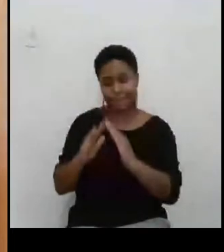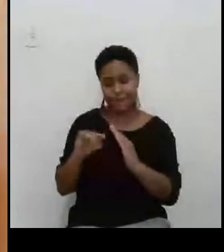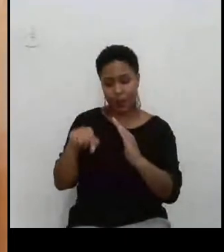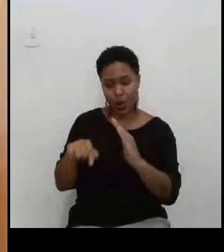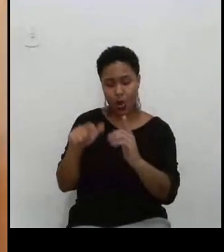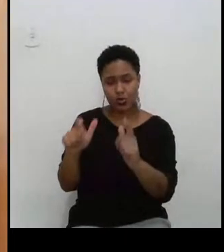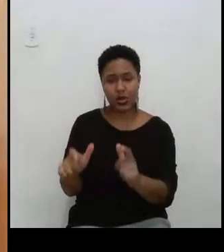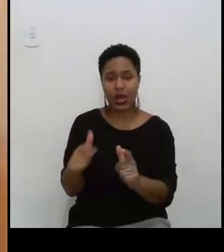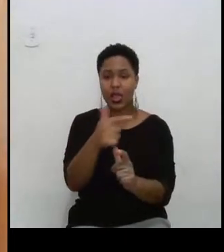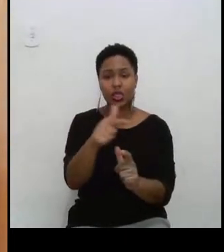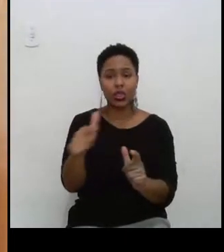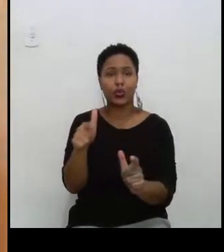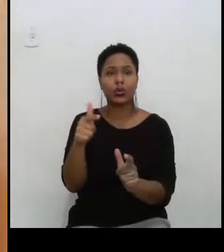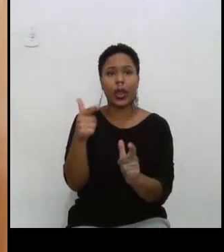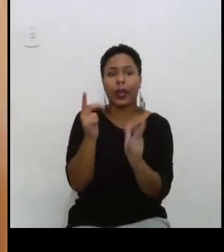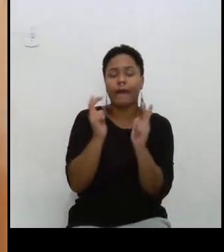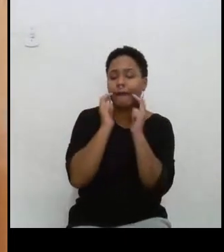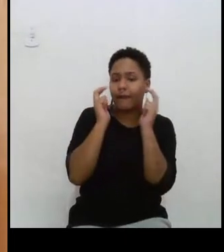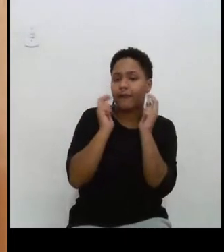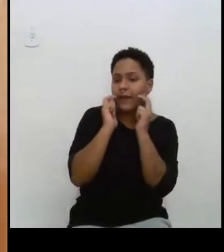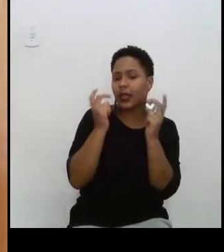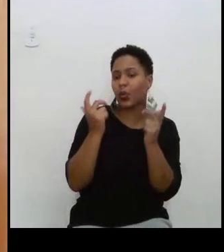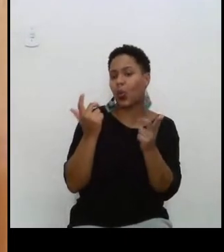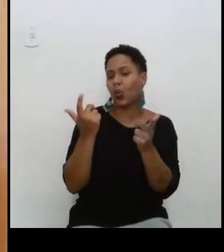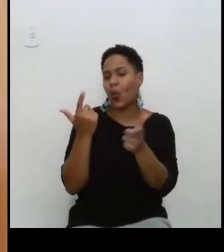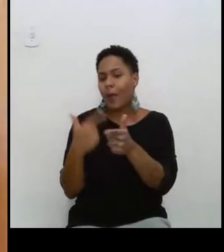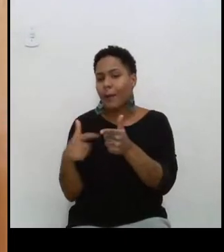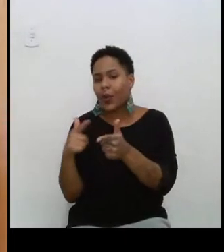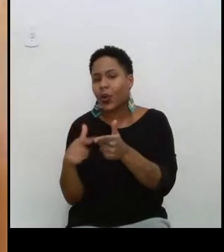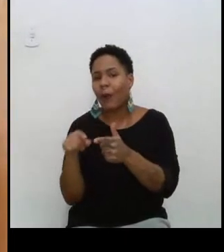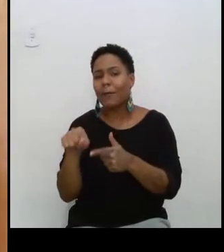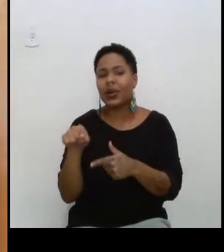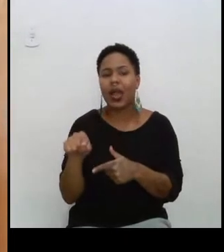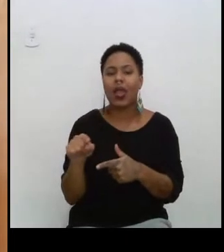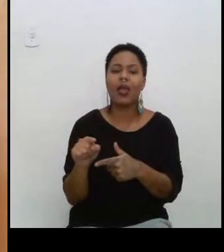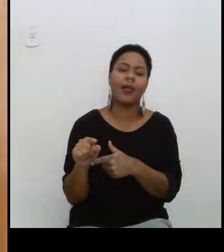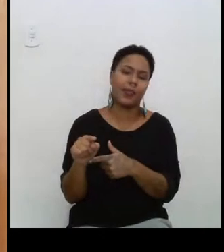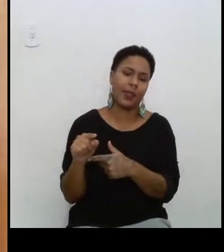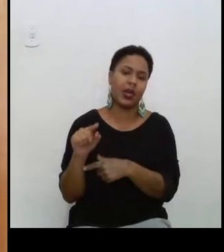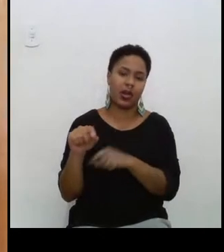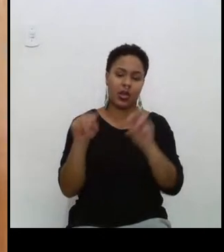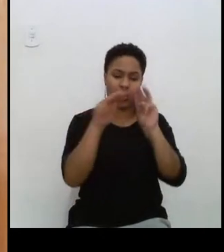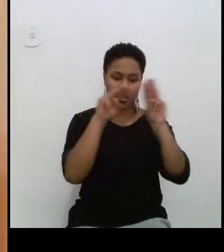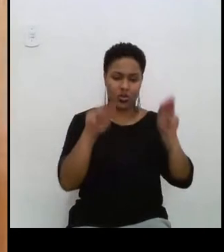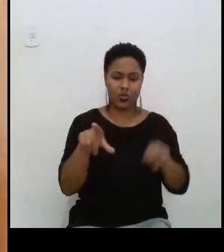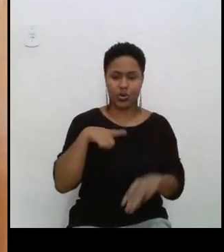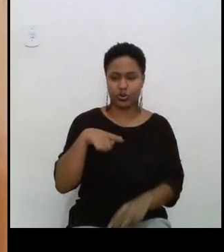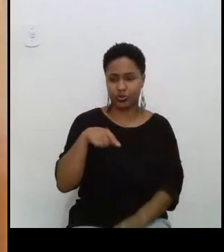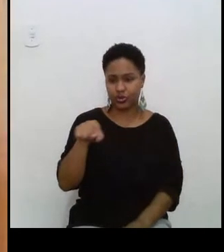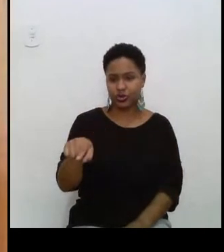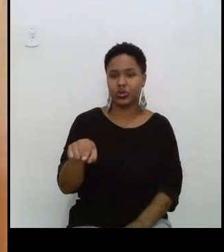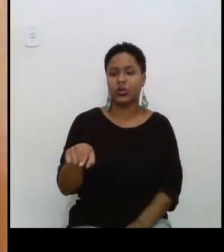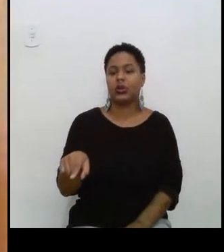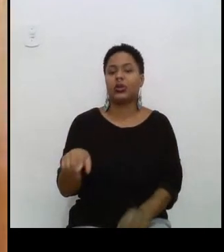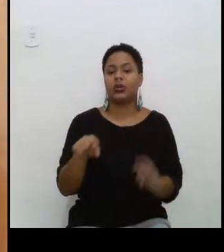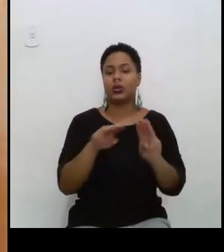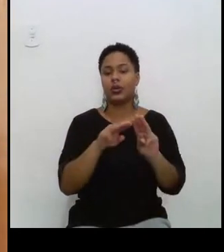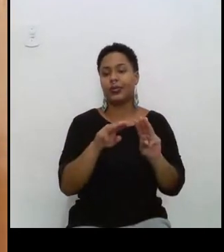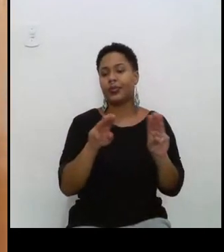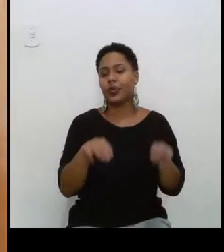problema que estiverem e fica que se estende vai acrescendo-se Não durante esses dias passe-o para